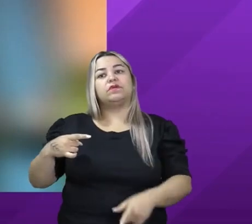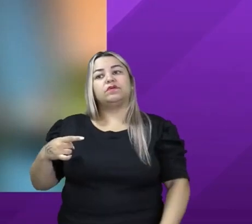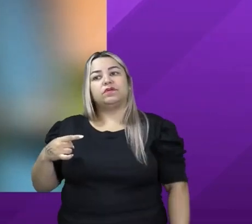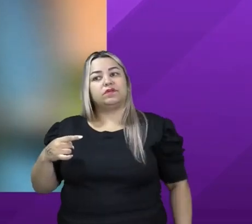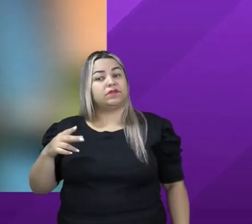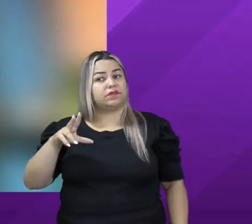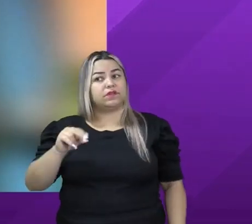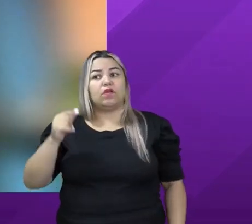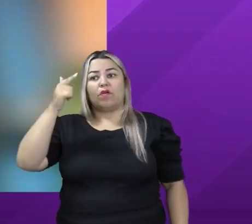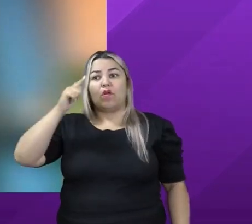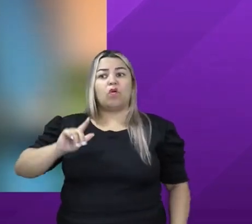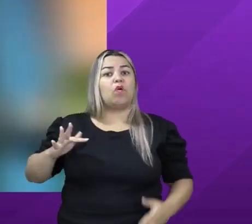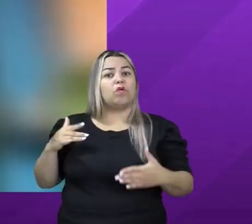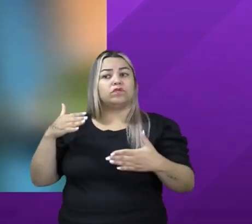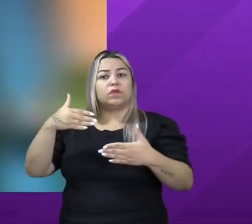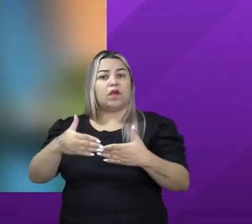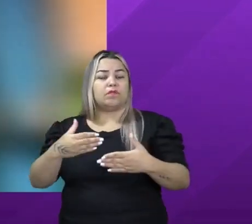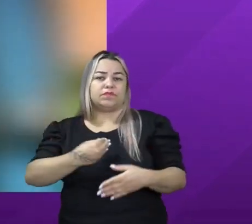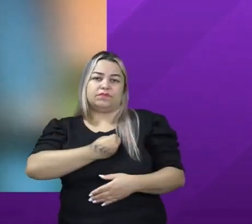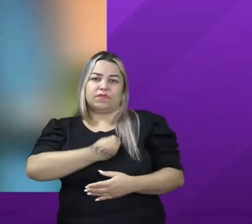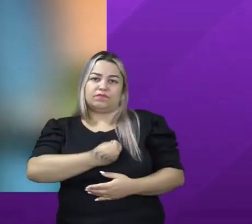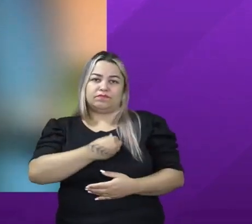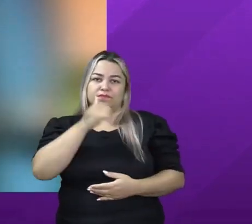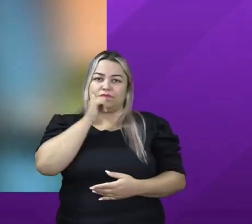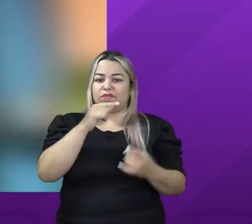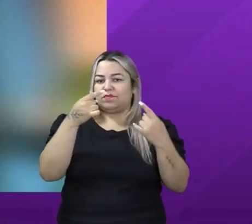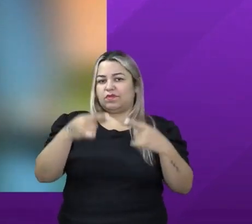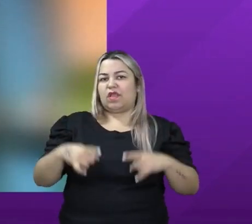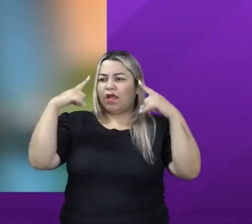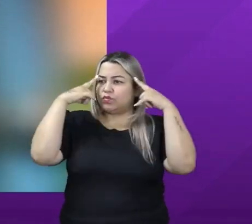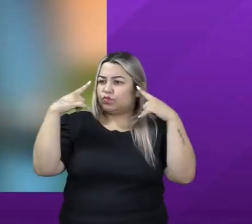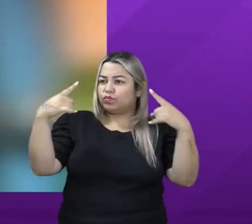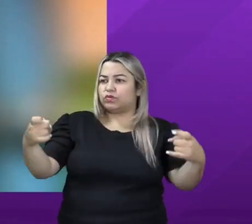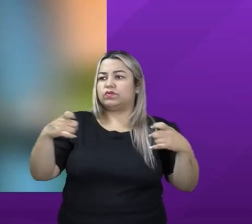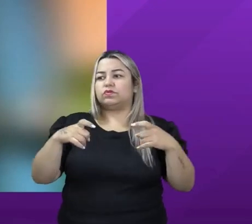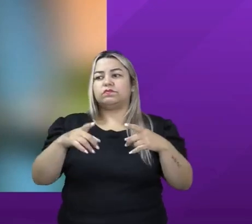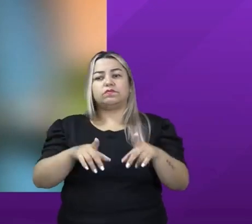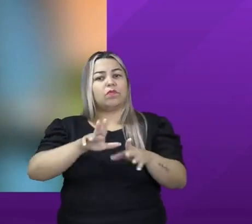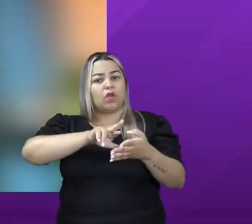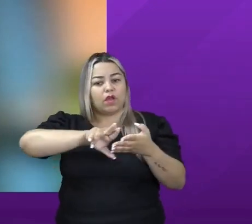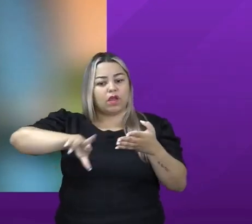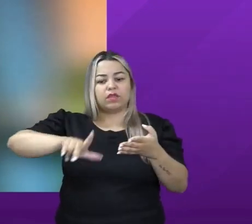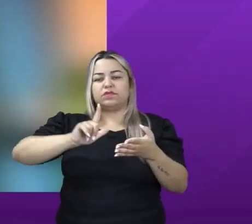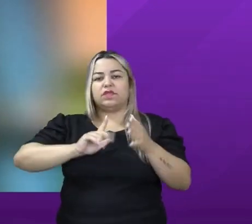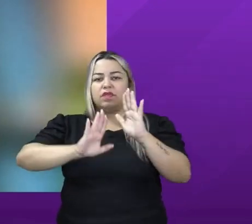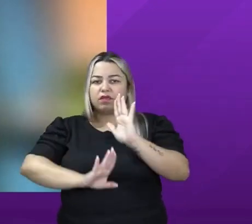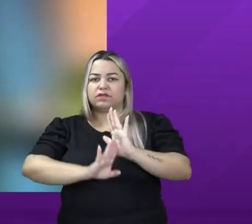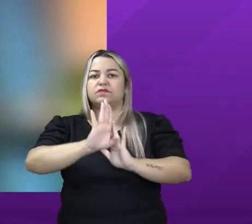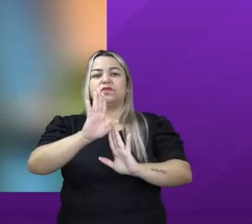não consegue avançar na presença das mulheres na política é a violência política de gênero, né? Que tem